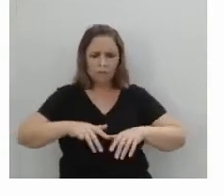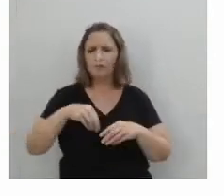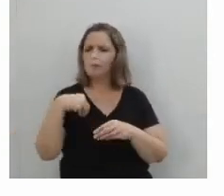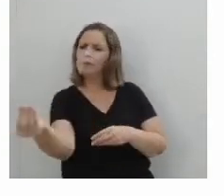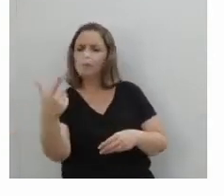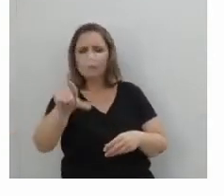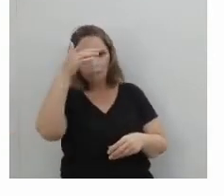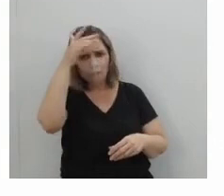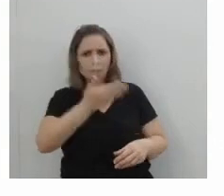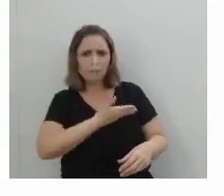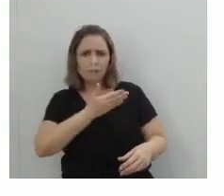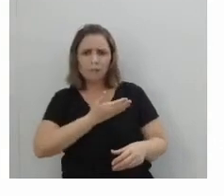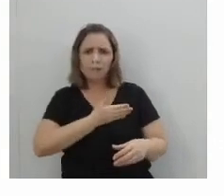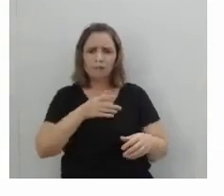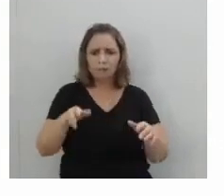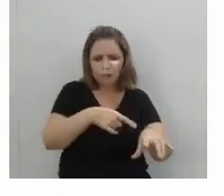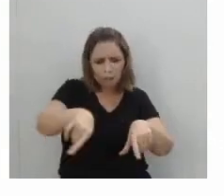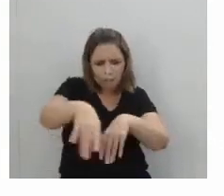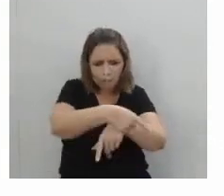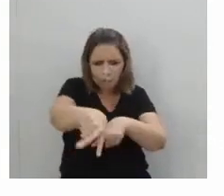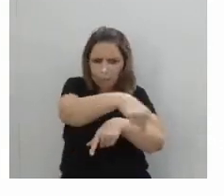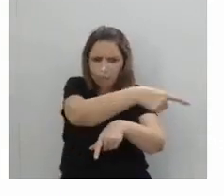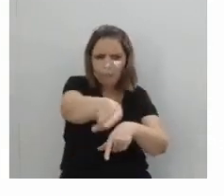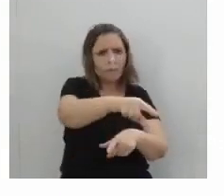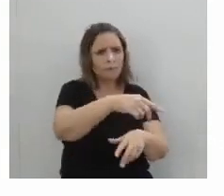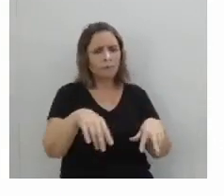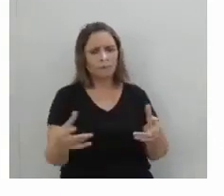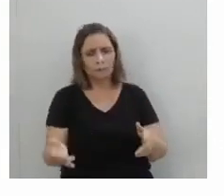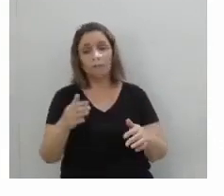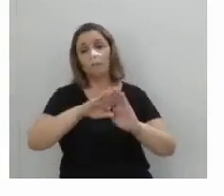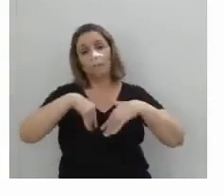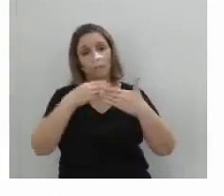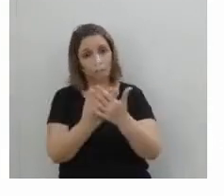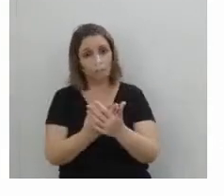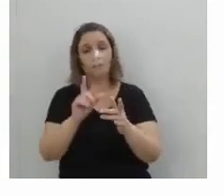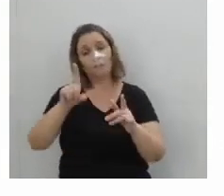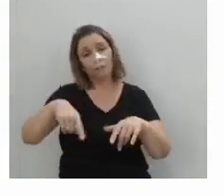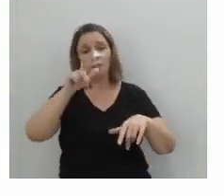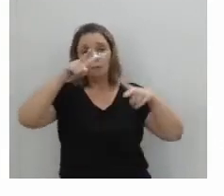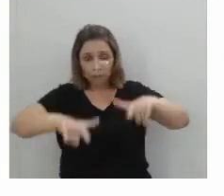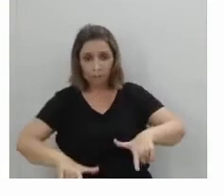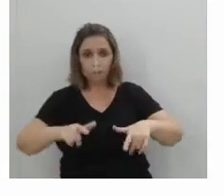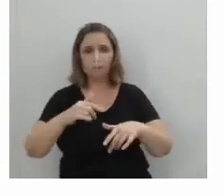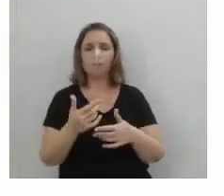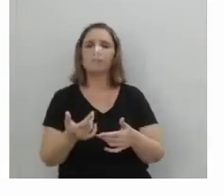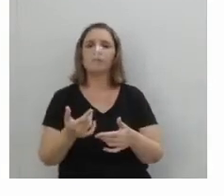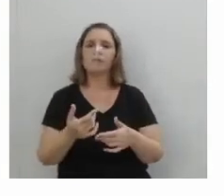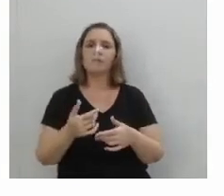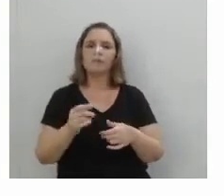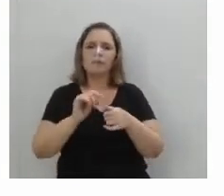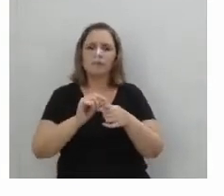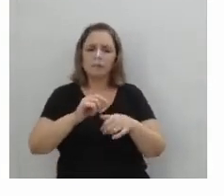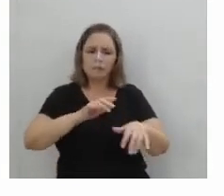ou driblar uma bola com perfeição entre os cones. A escola, ela é um ambiente que promove a busca e a